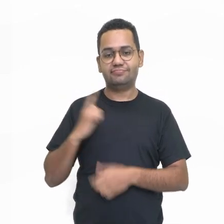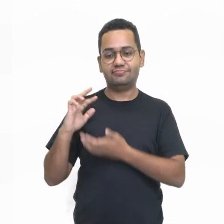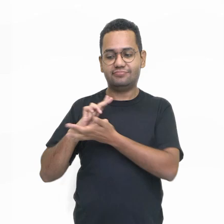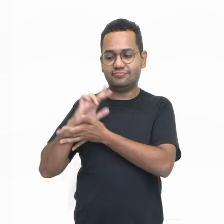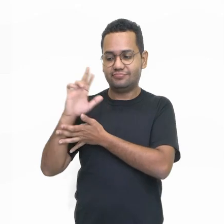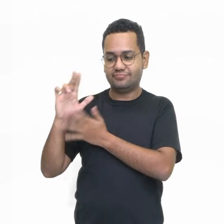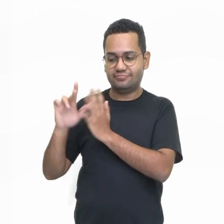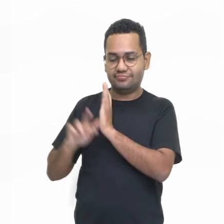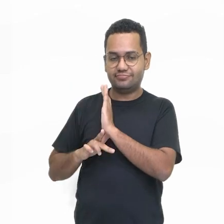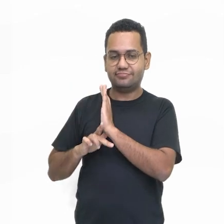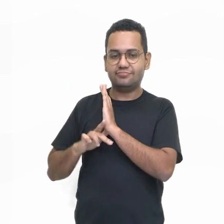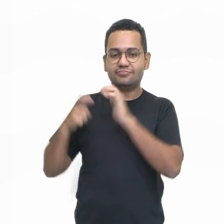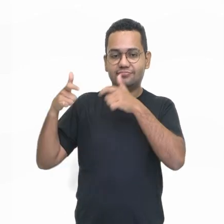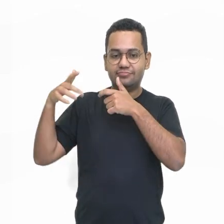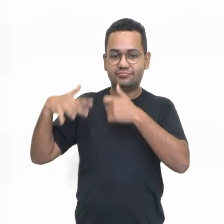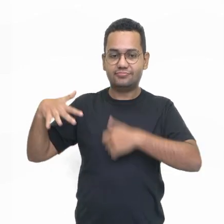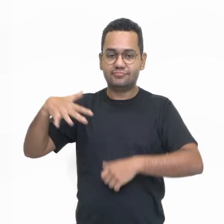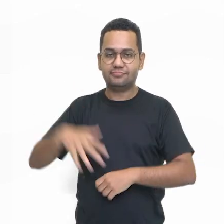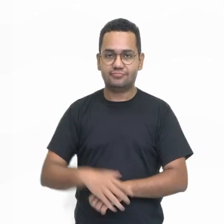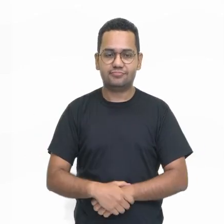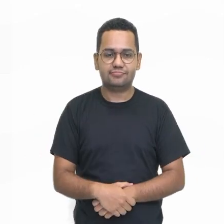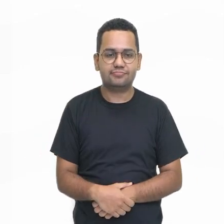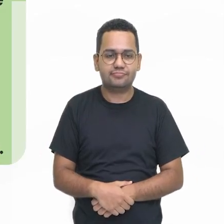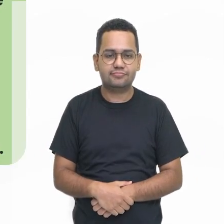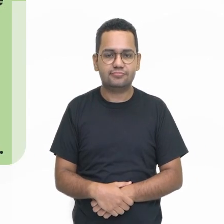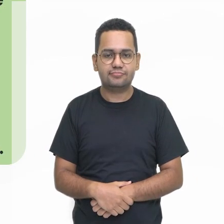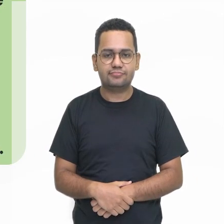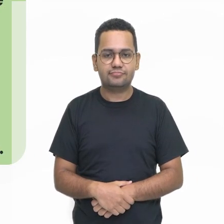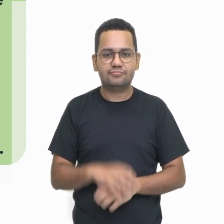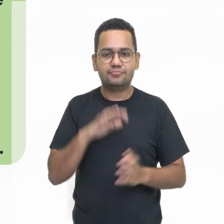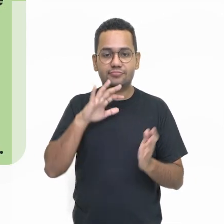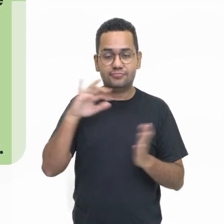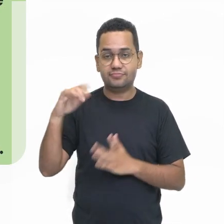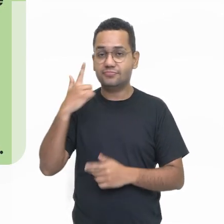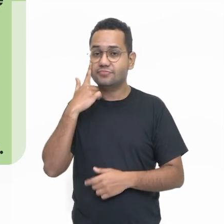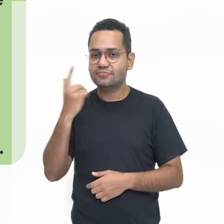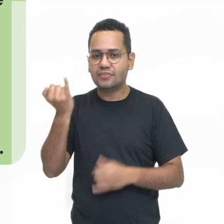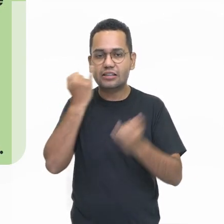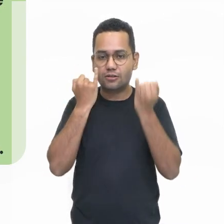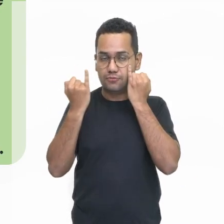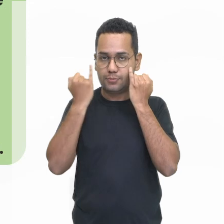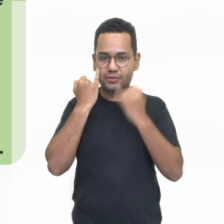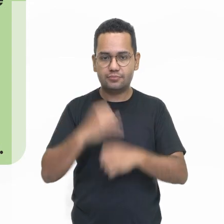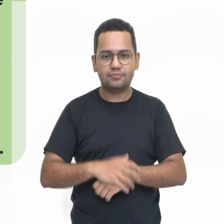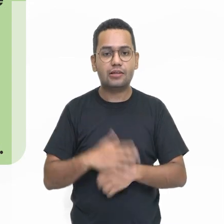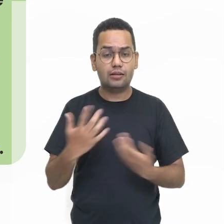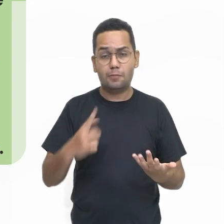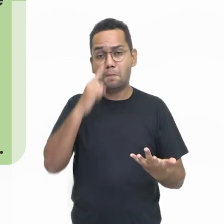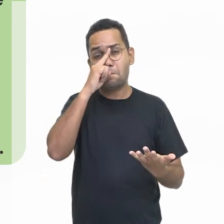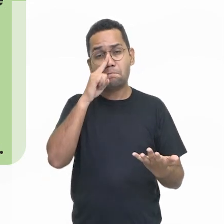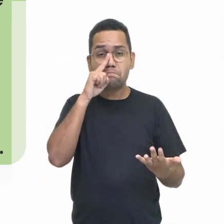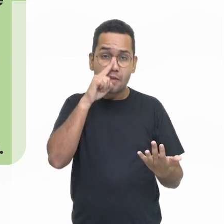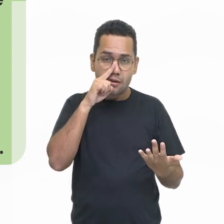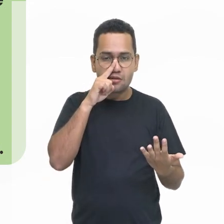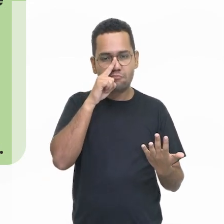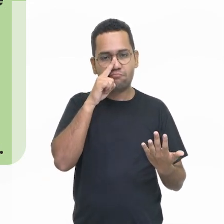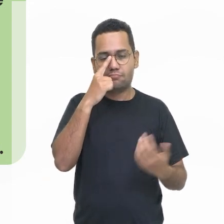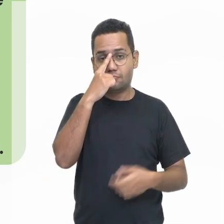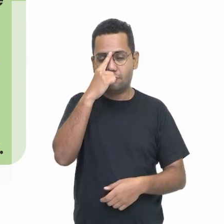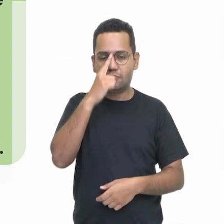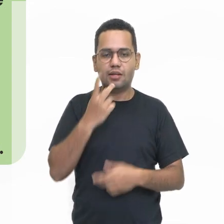variação dentro desse sistema marinho costeiro. Trago algumas informações interessantes sobre ele, que são as ameaças, né, para que